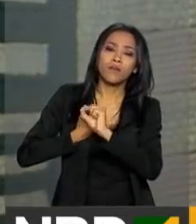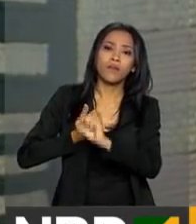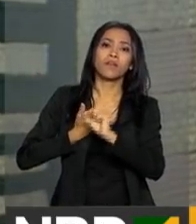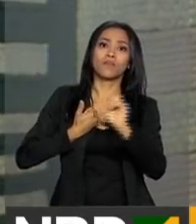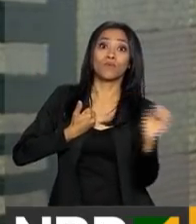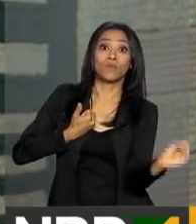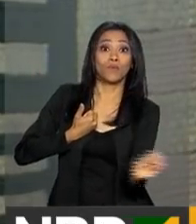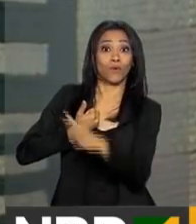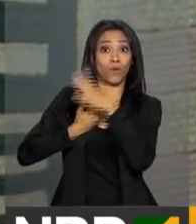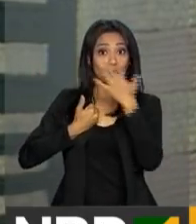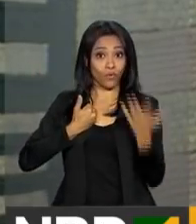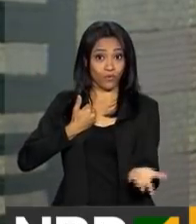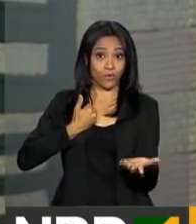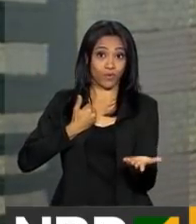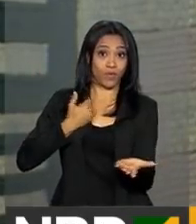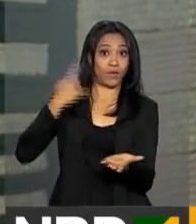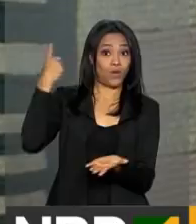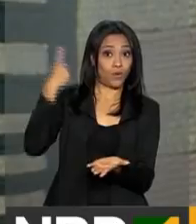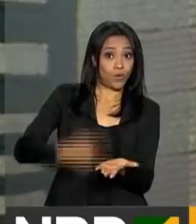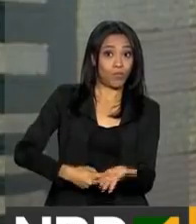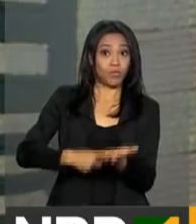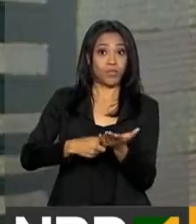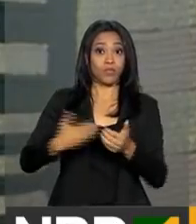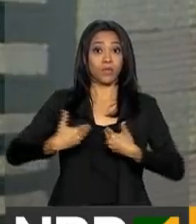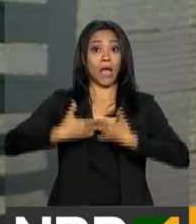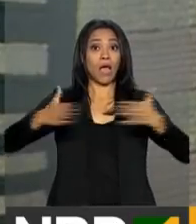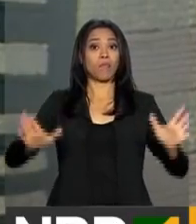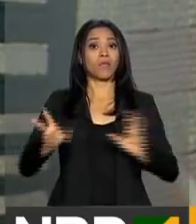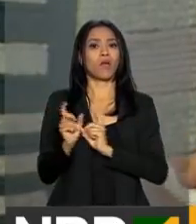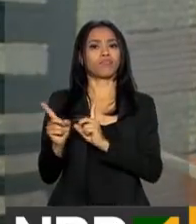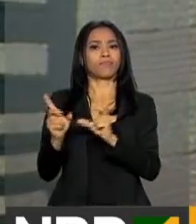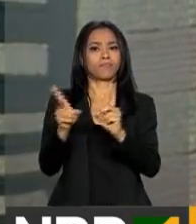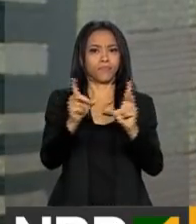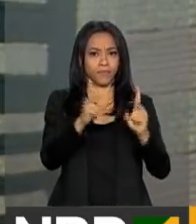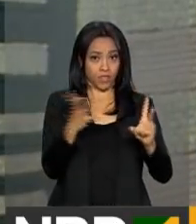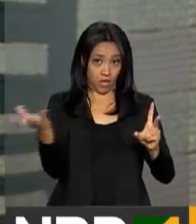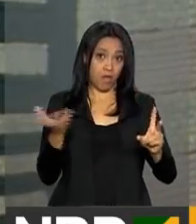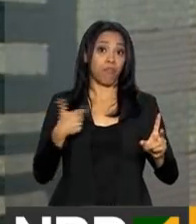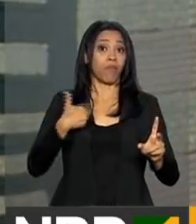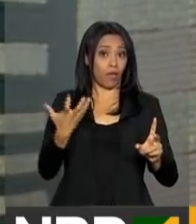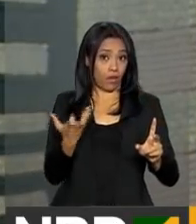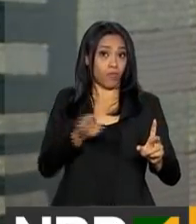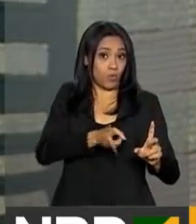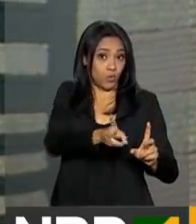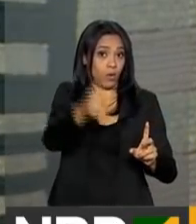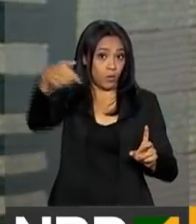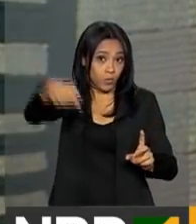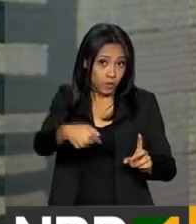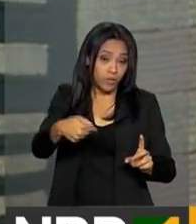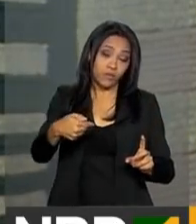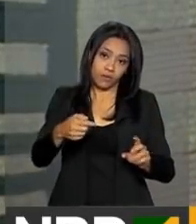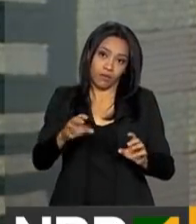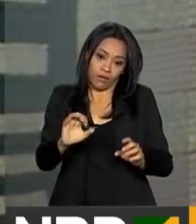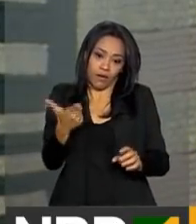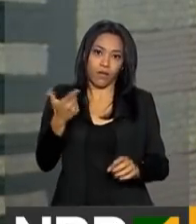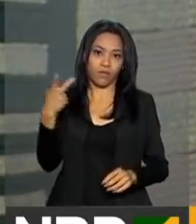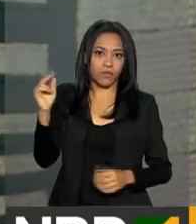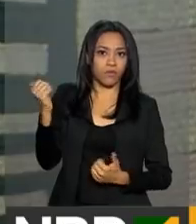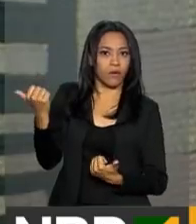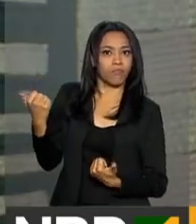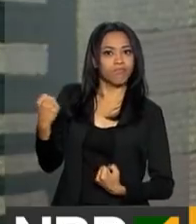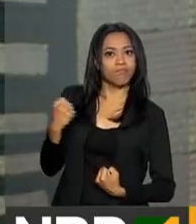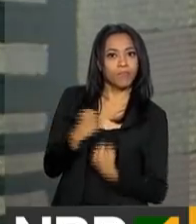ambicioso acordo de livre comércio. Nós queremos levar isso adiante, naturalmente, com seu apoio,